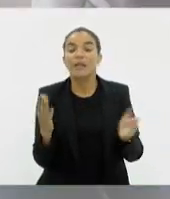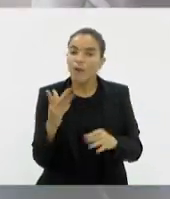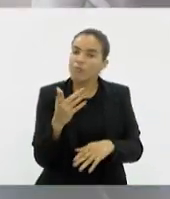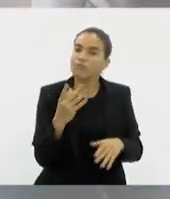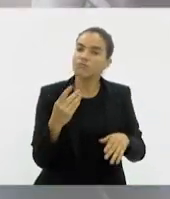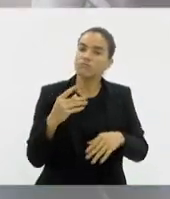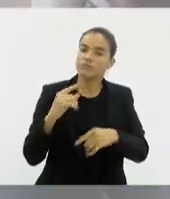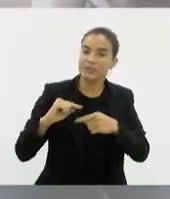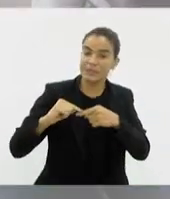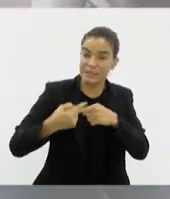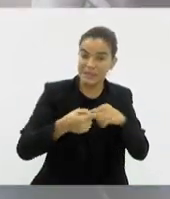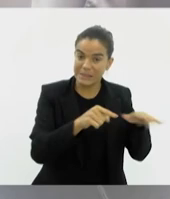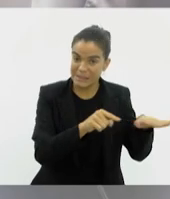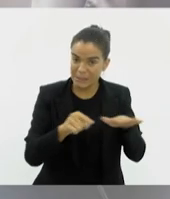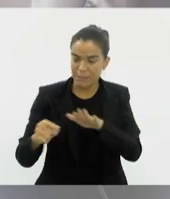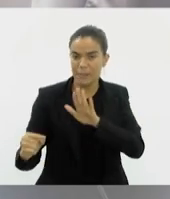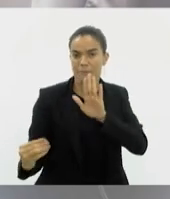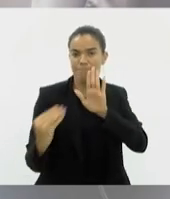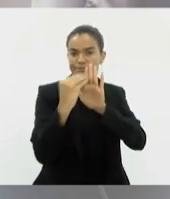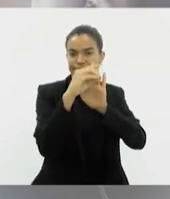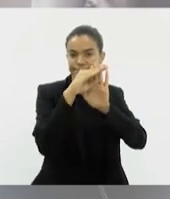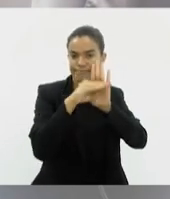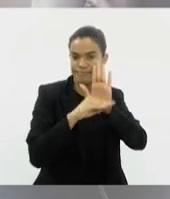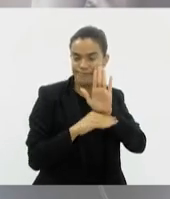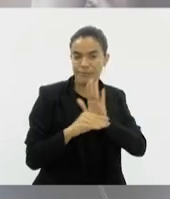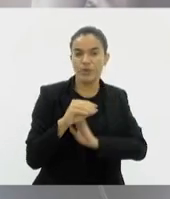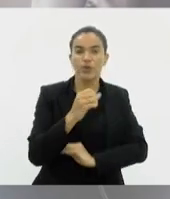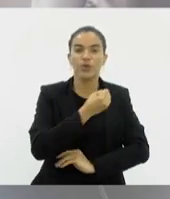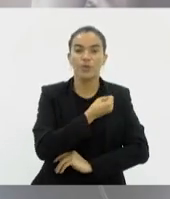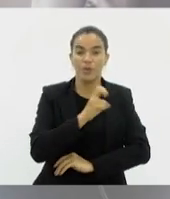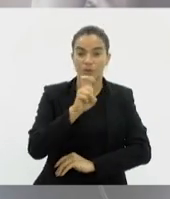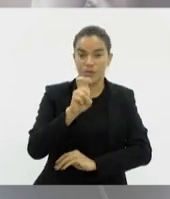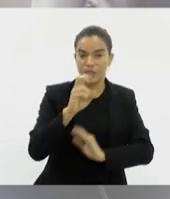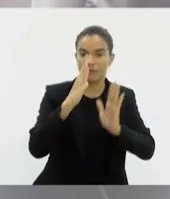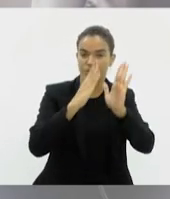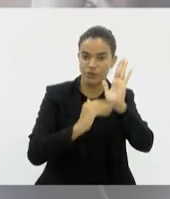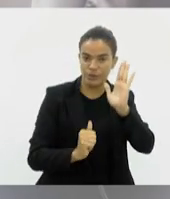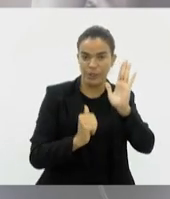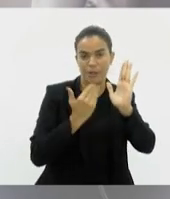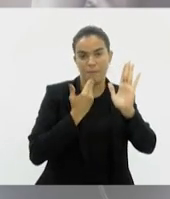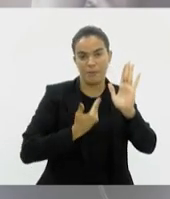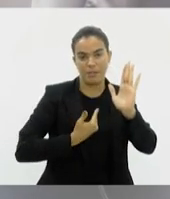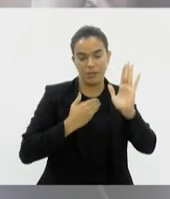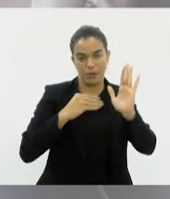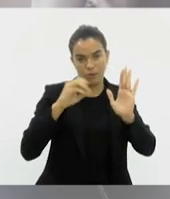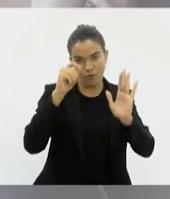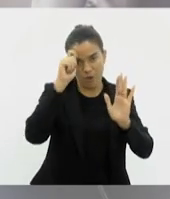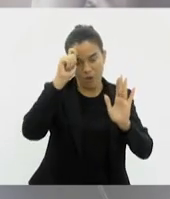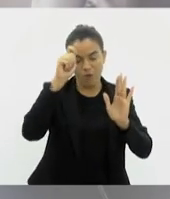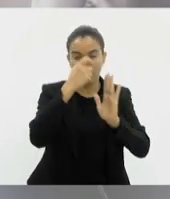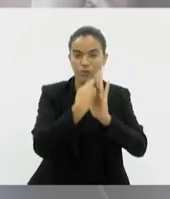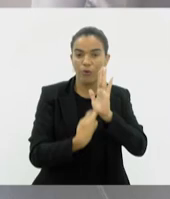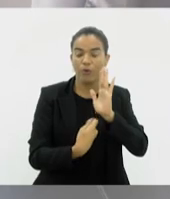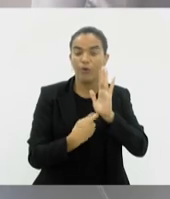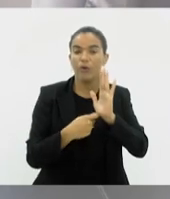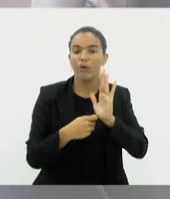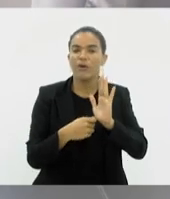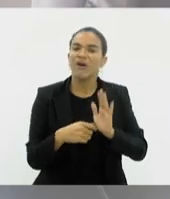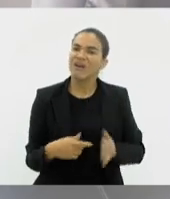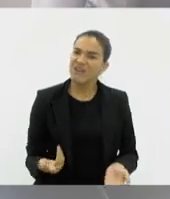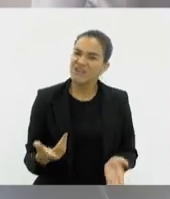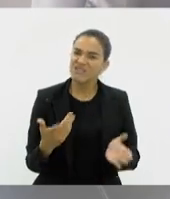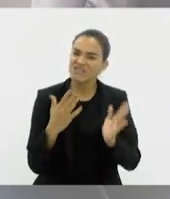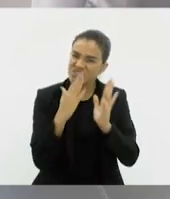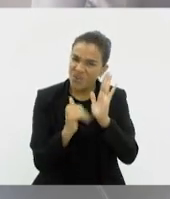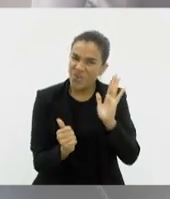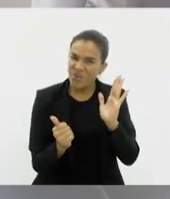e de Obrigada, presidente. Resolve essa questão processual. O item 5 foi retirado de pauta a pedido do autor. o item 6 da presidente, pauta. Presidente, pauta.